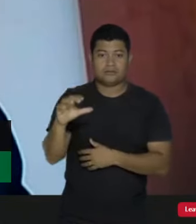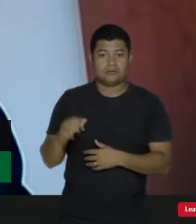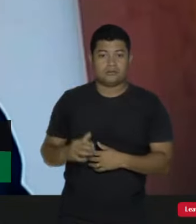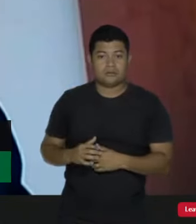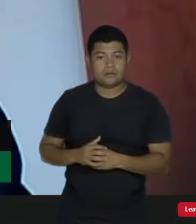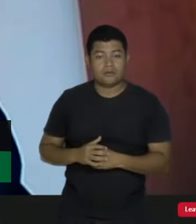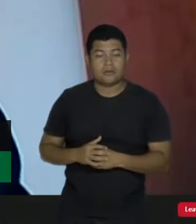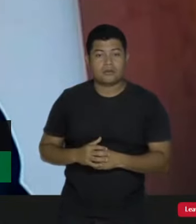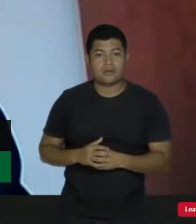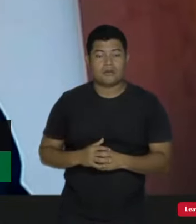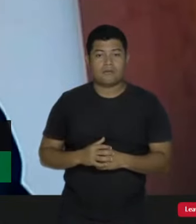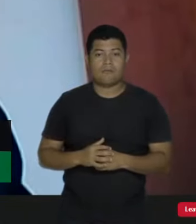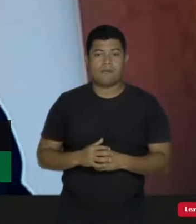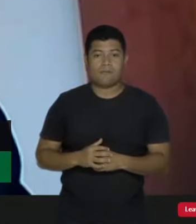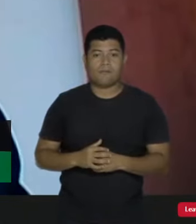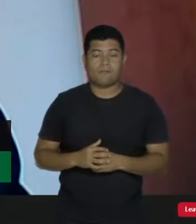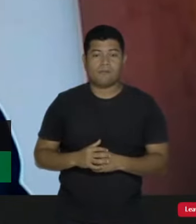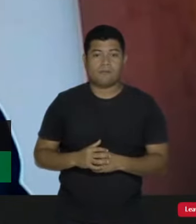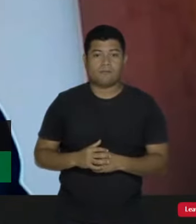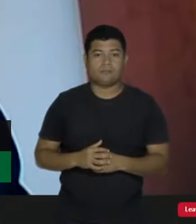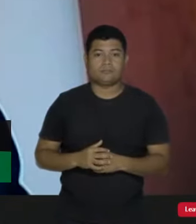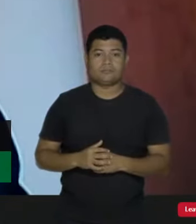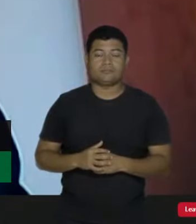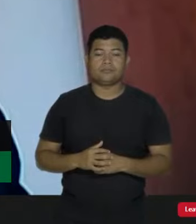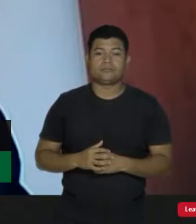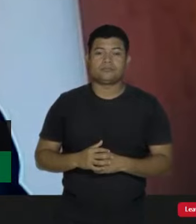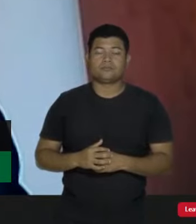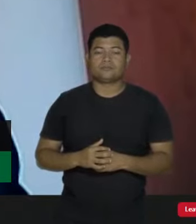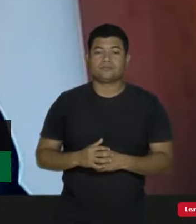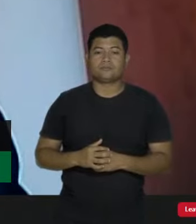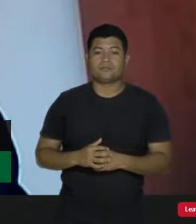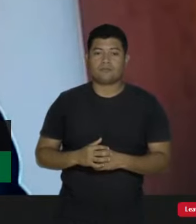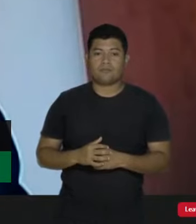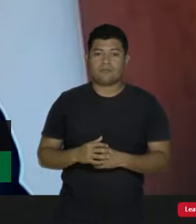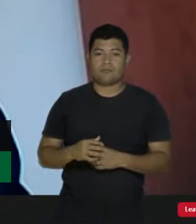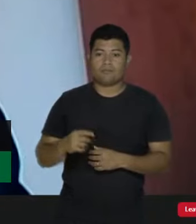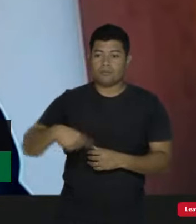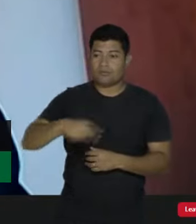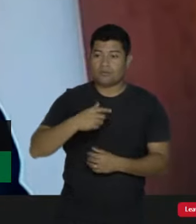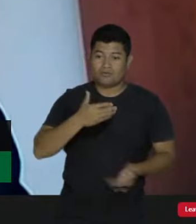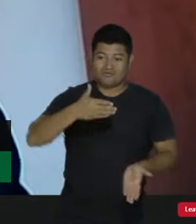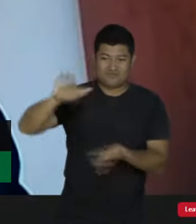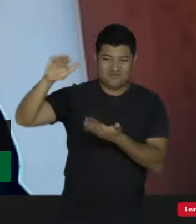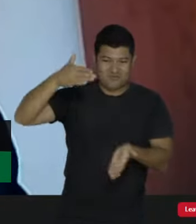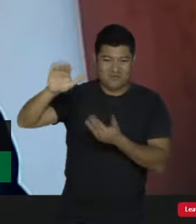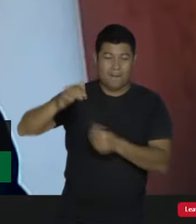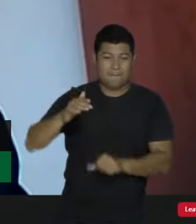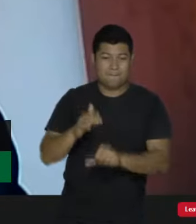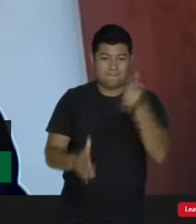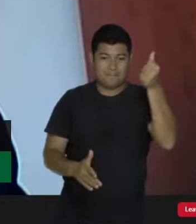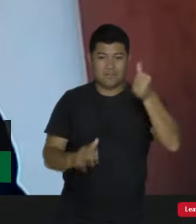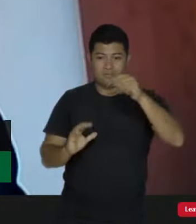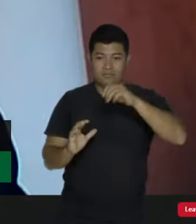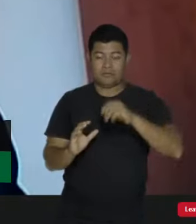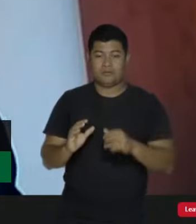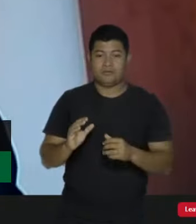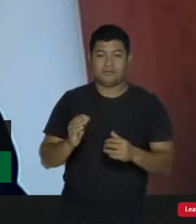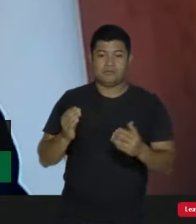Santa Catarina tem, né? Campeão nacional absoluto como exportador, e também a produção agora,